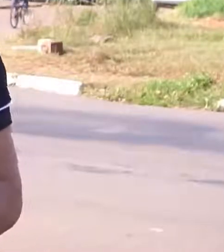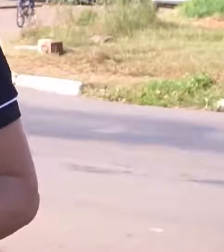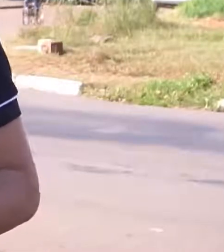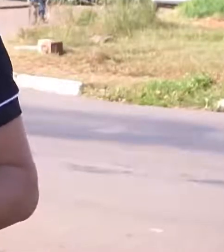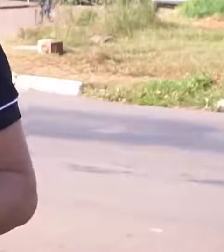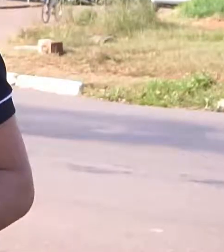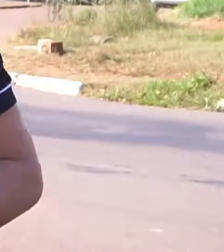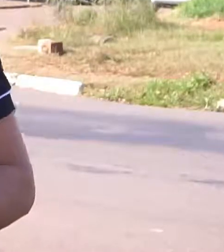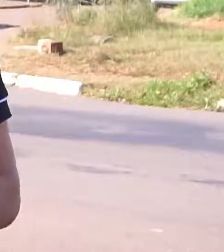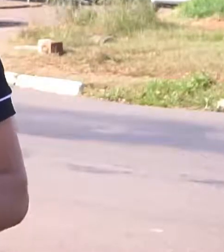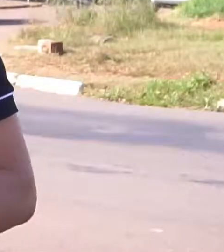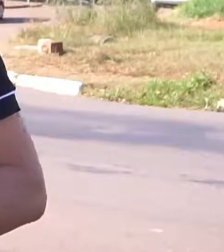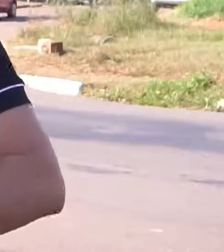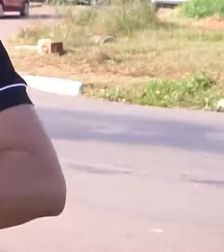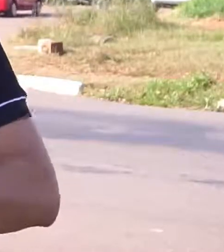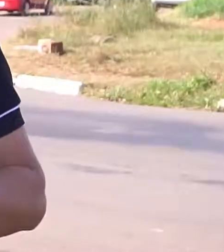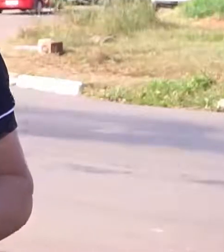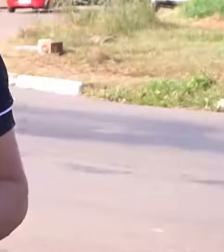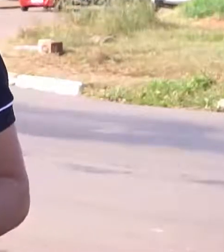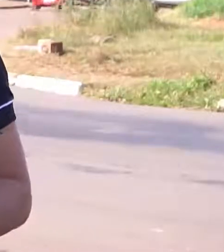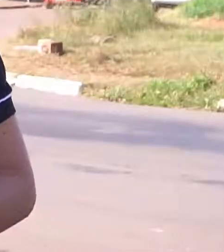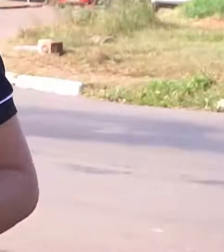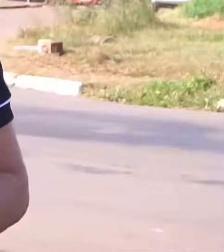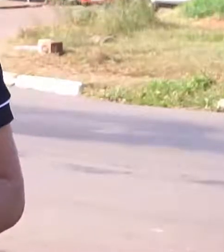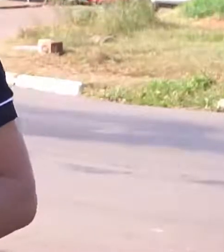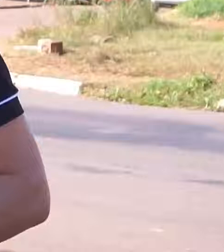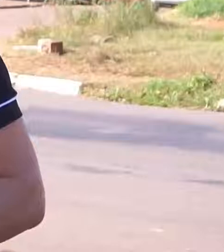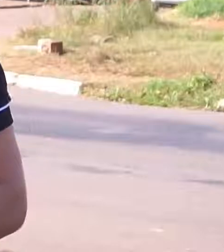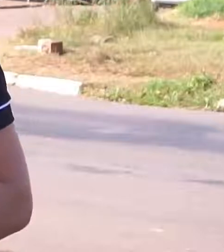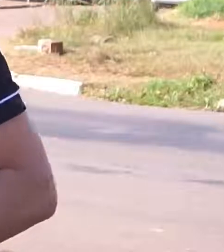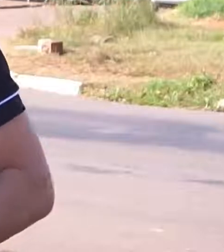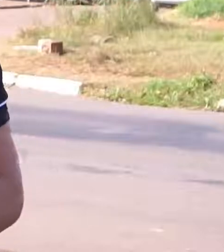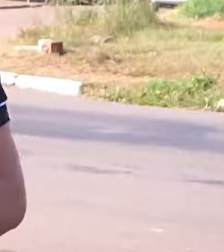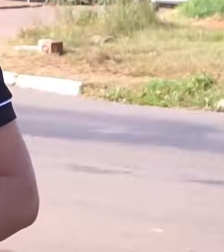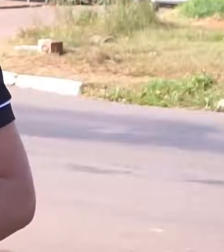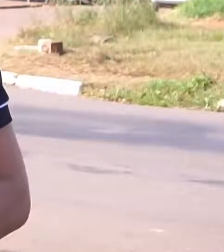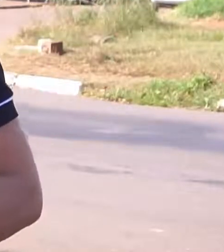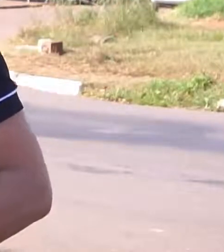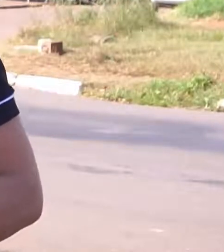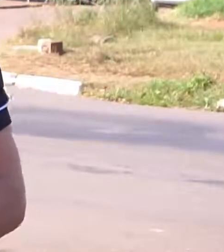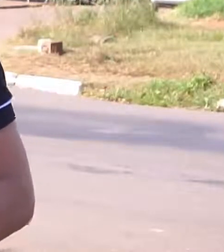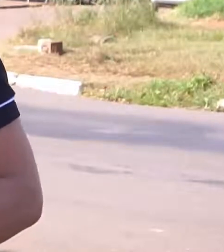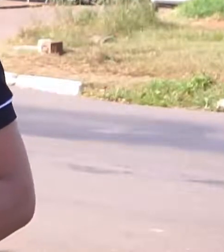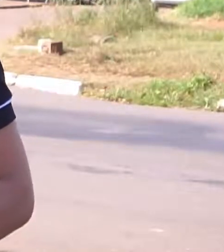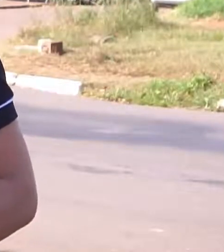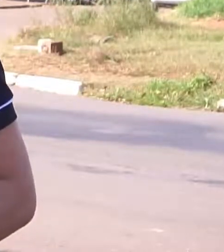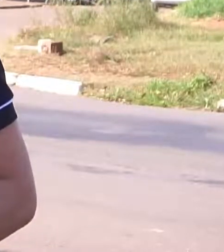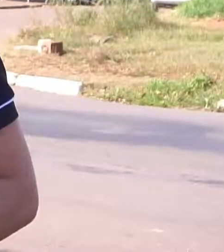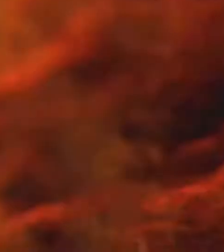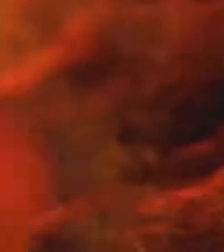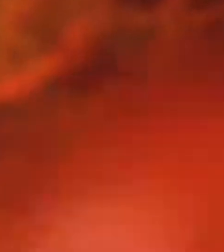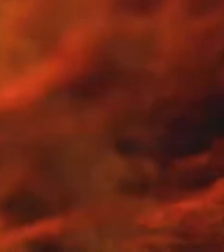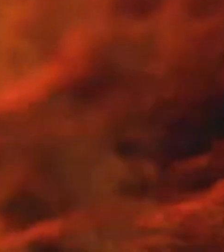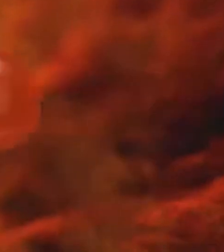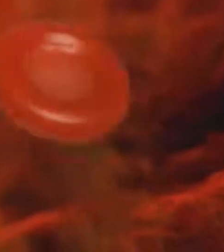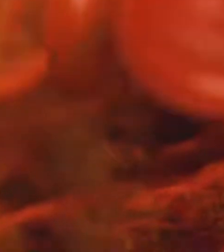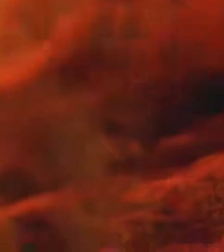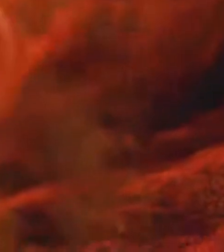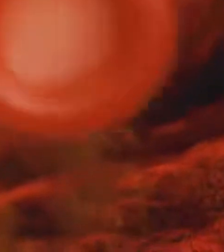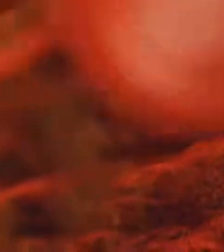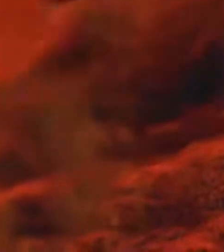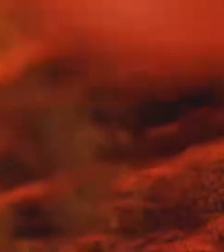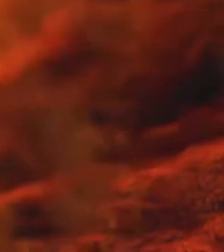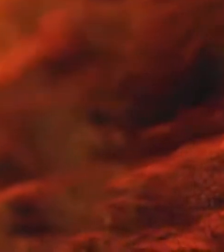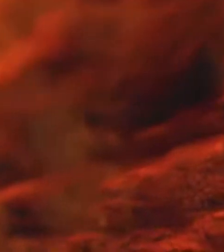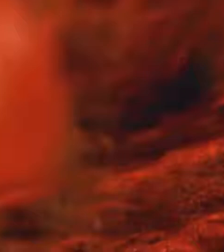estar em jejum. No dia da doação, é imprescindível levar um documento de identidade com foto. A frequência